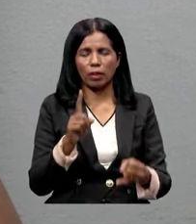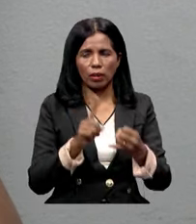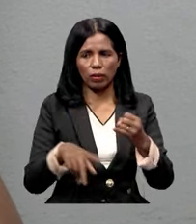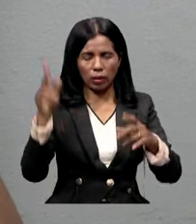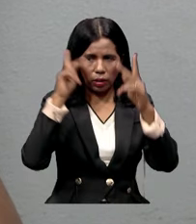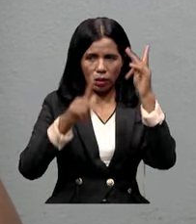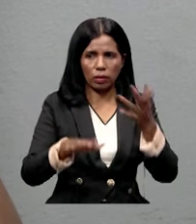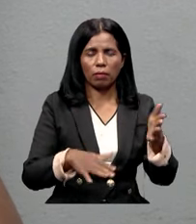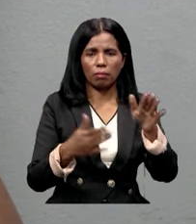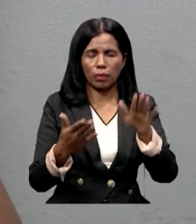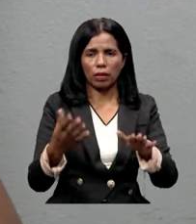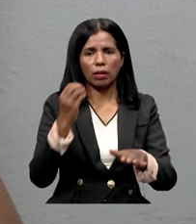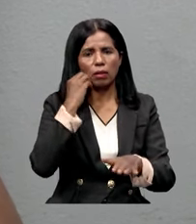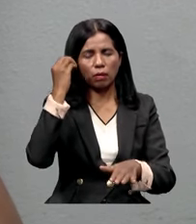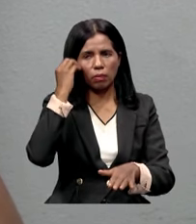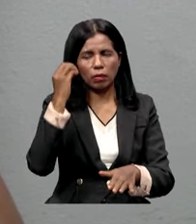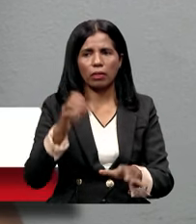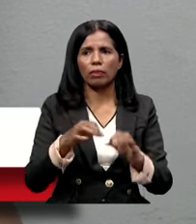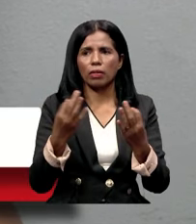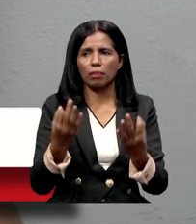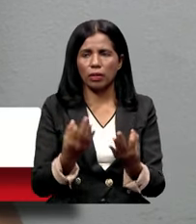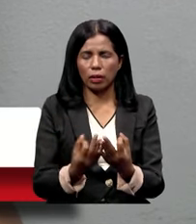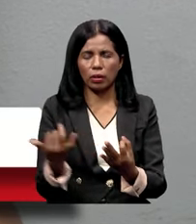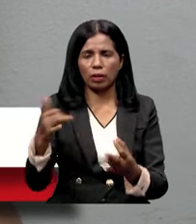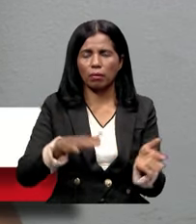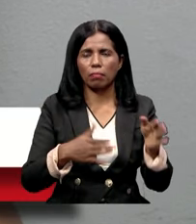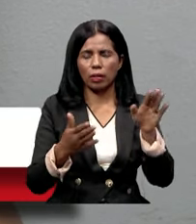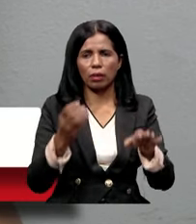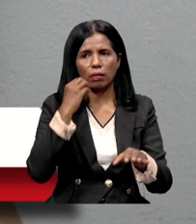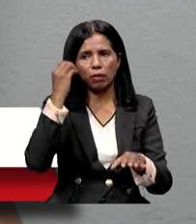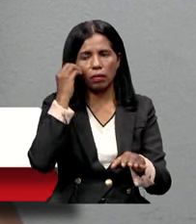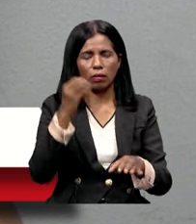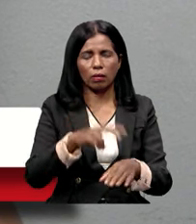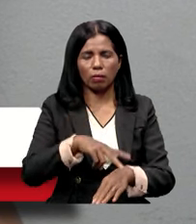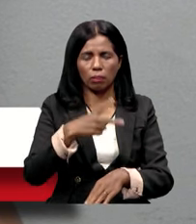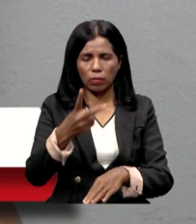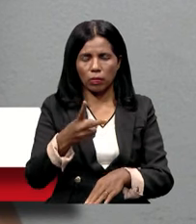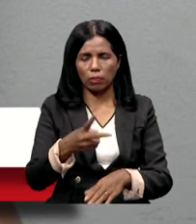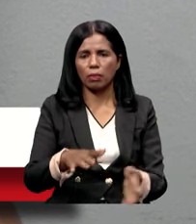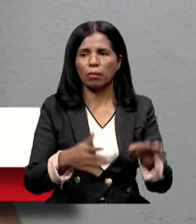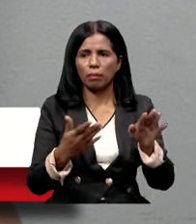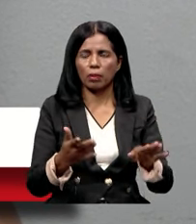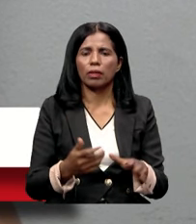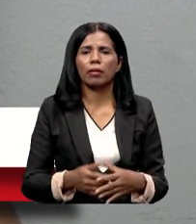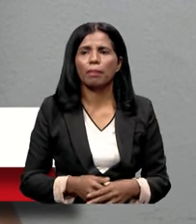neve mate ia uma, família sirane mate ia uma, entra mate mono de repente mak mate